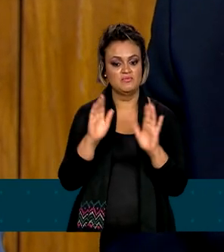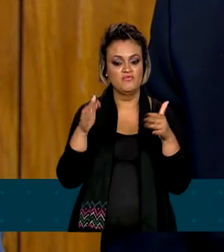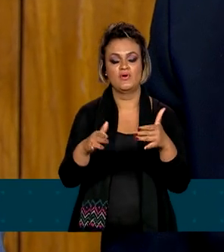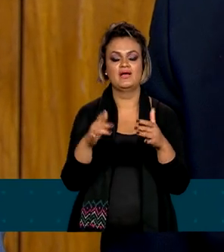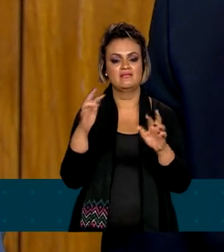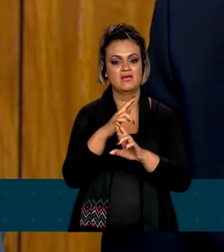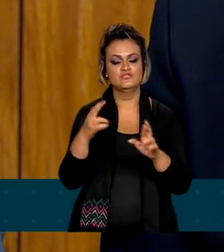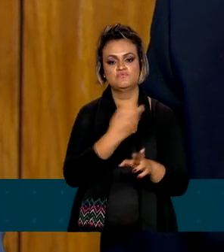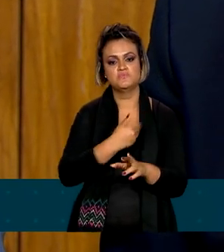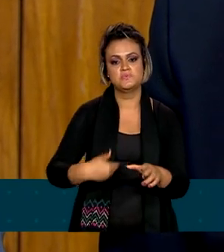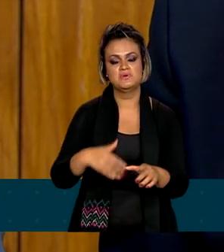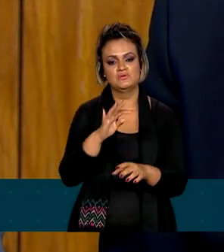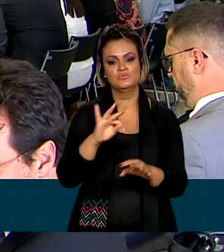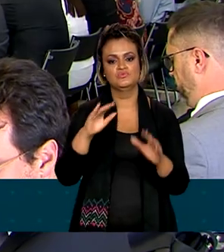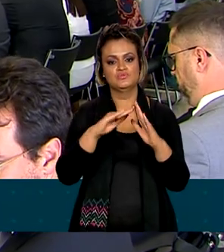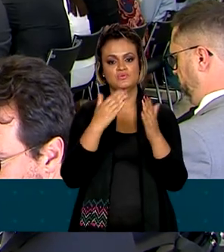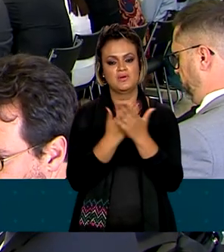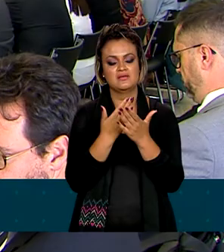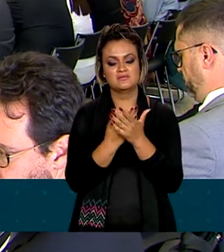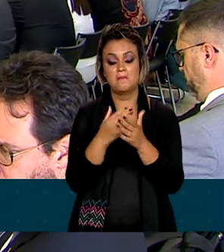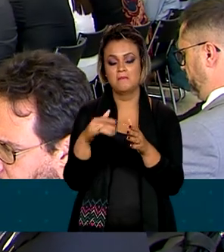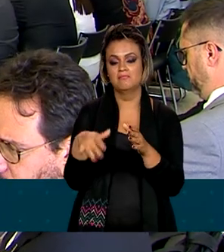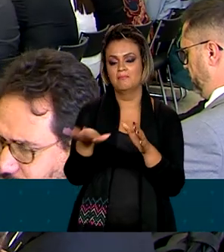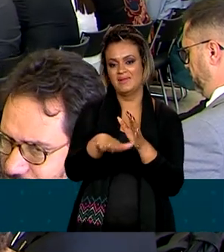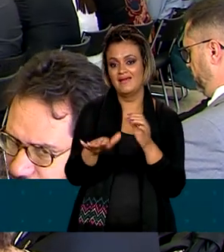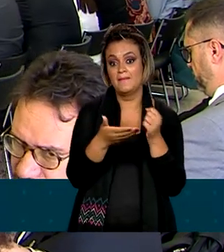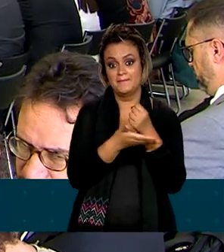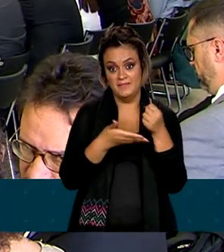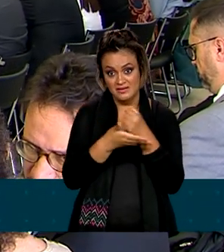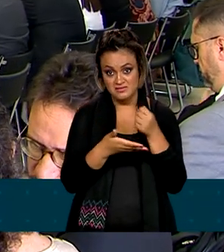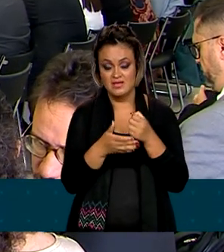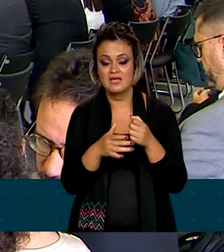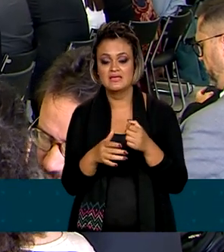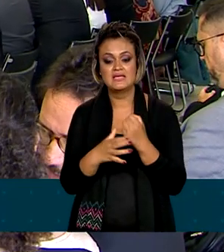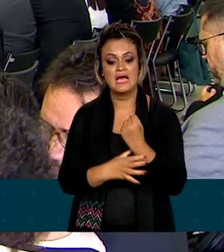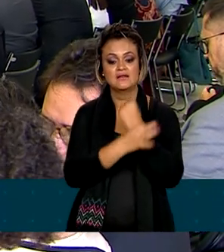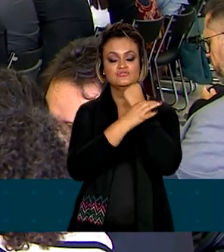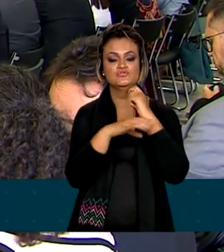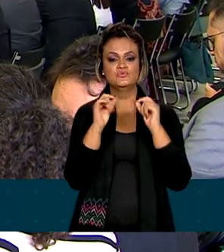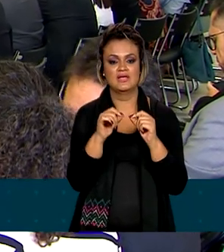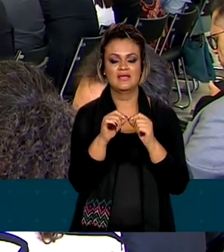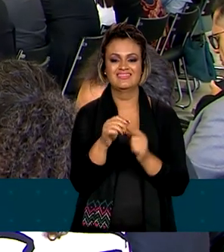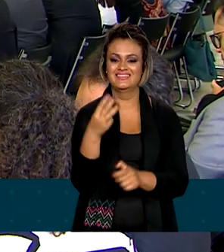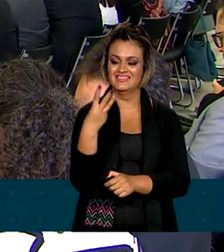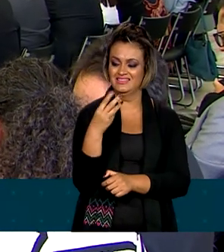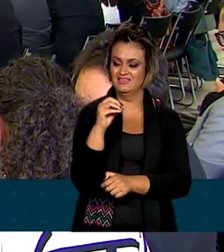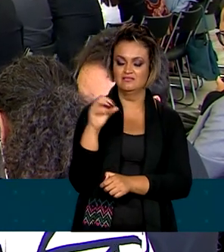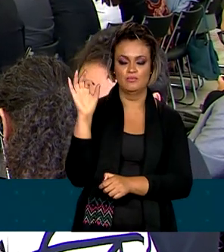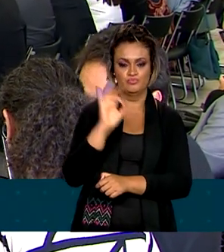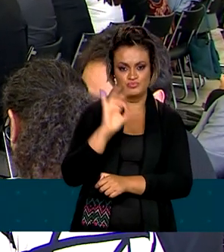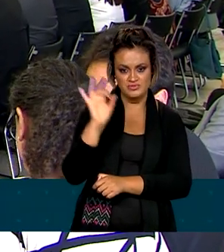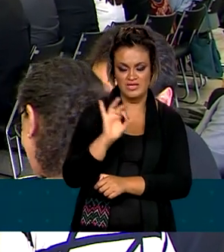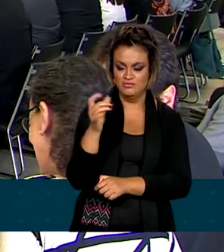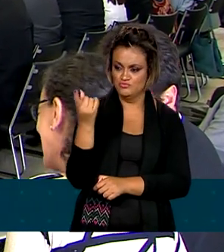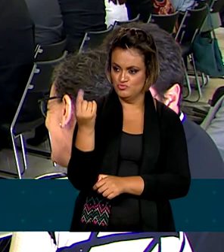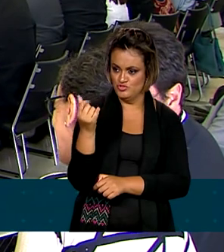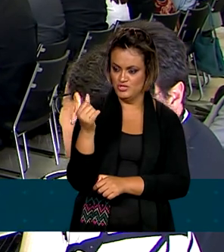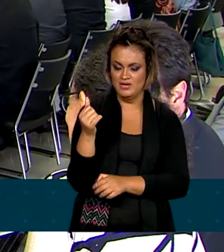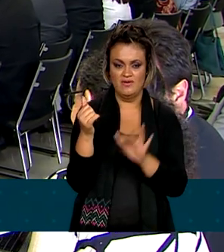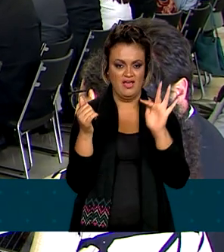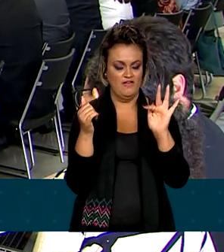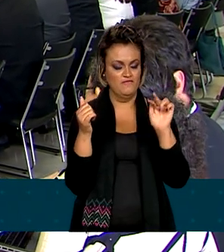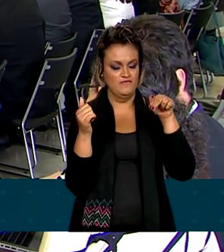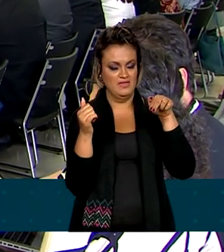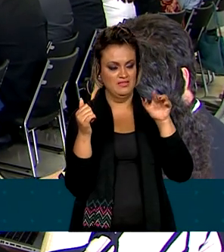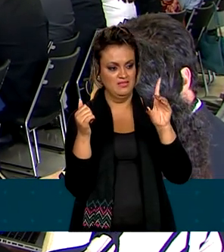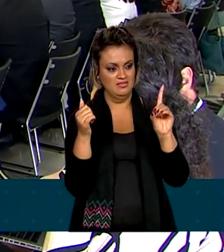a rede pública de educação básica e a garantia de que, no mínimo, 30% dos repasses do